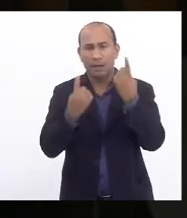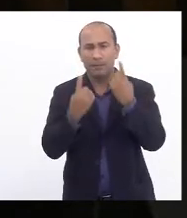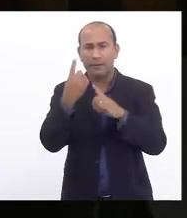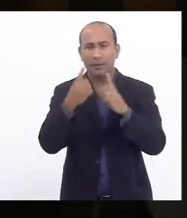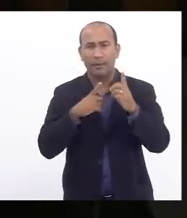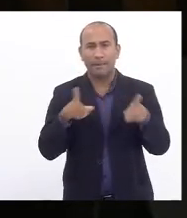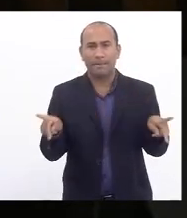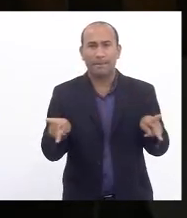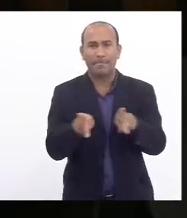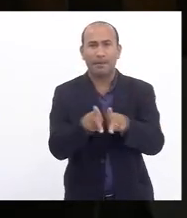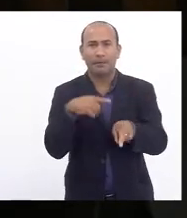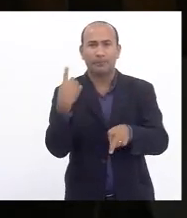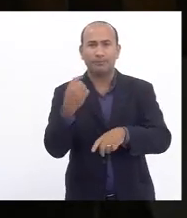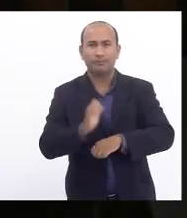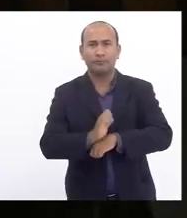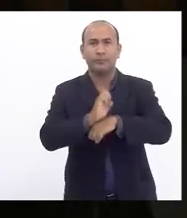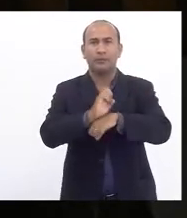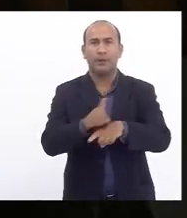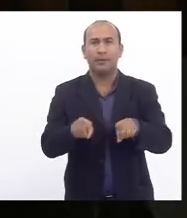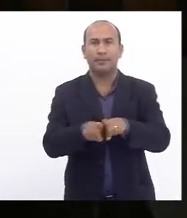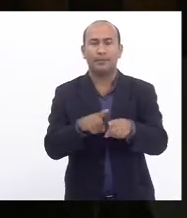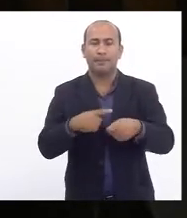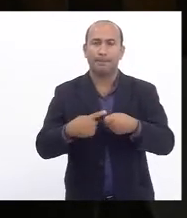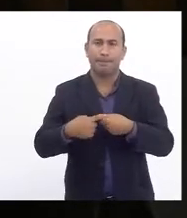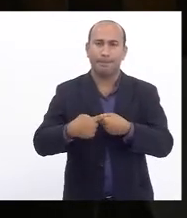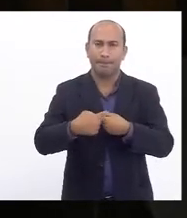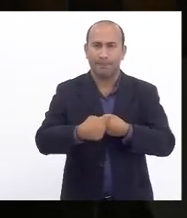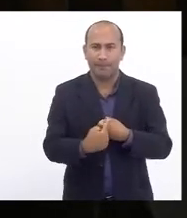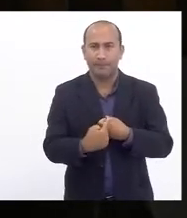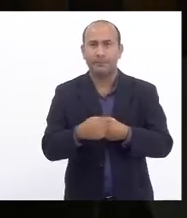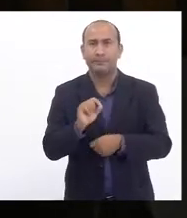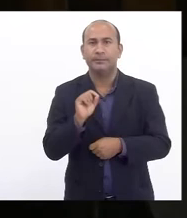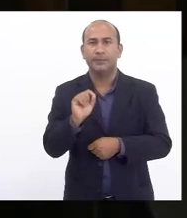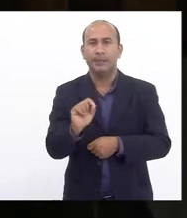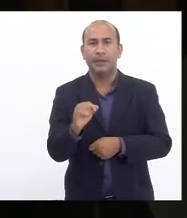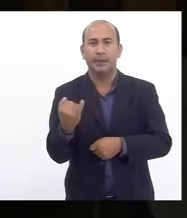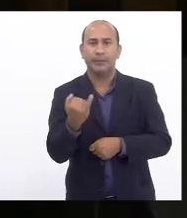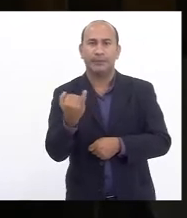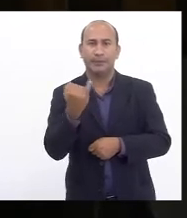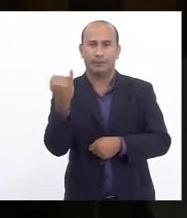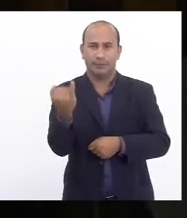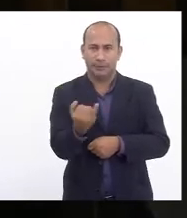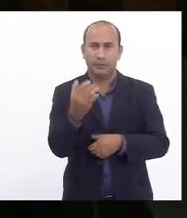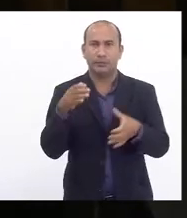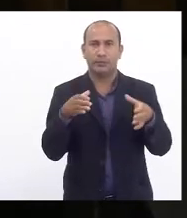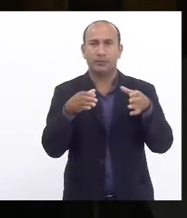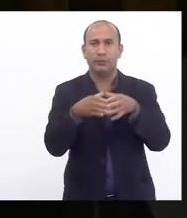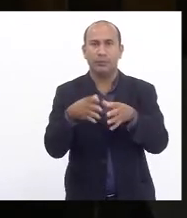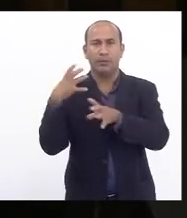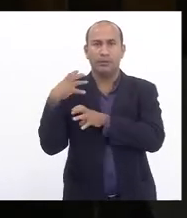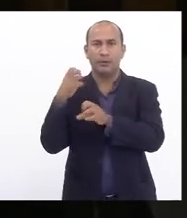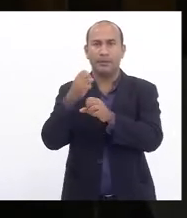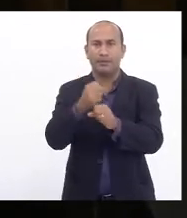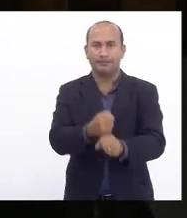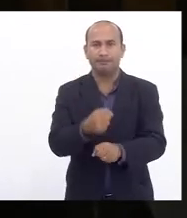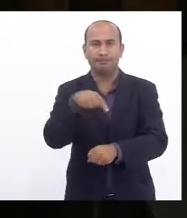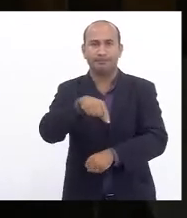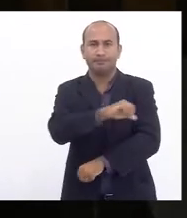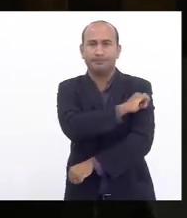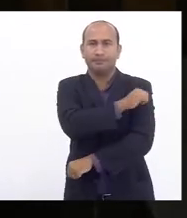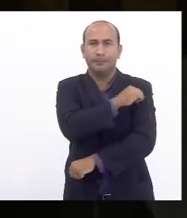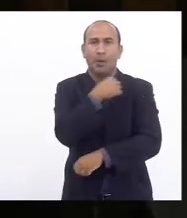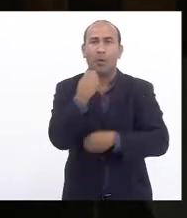pertence ao nosso estado e os nossos municípios e que são muito importantes da composição do orçamento do Rio de Janeiro